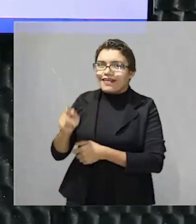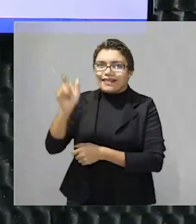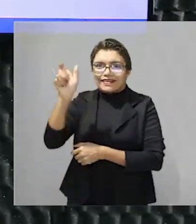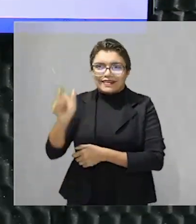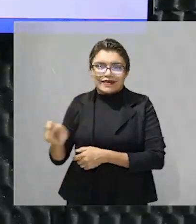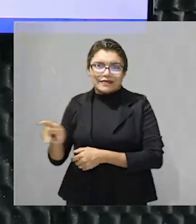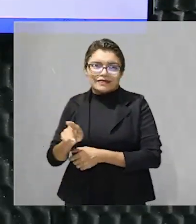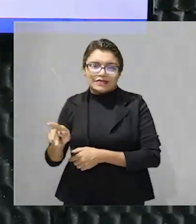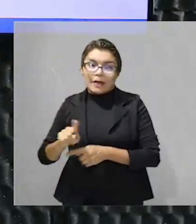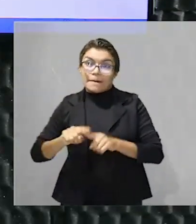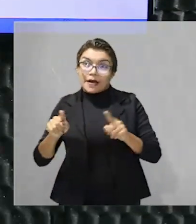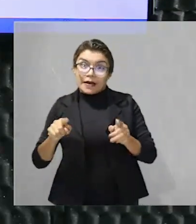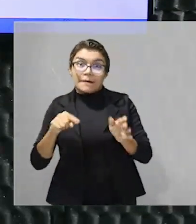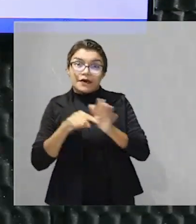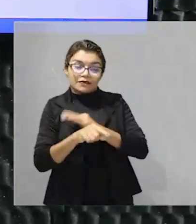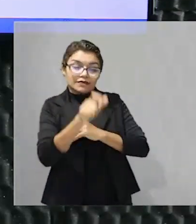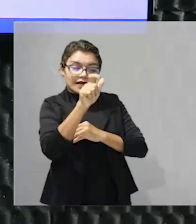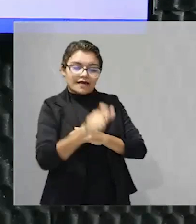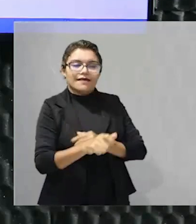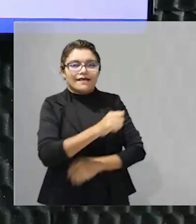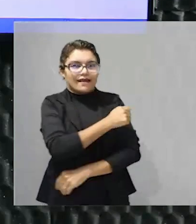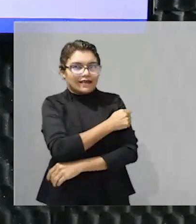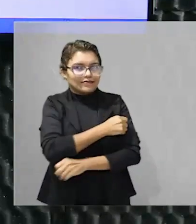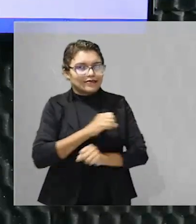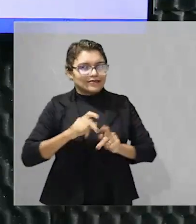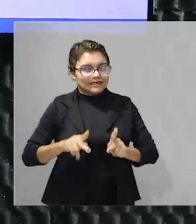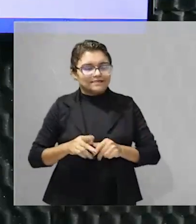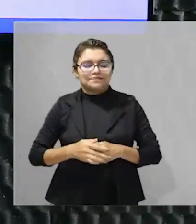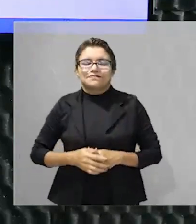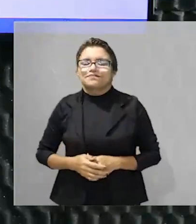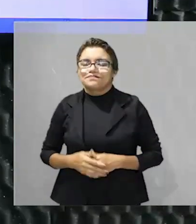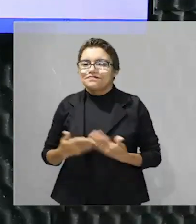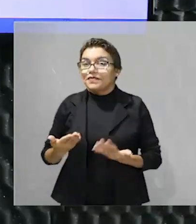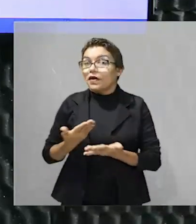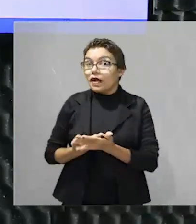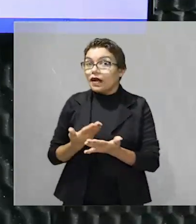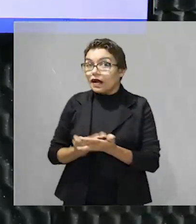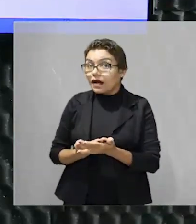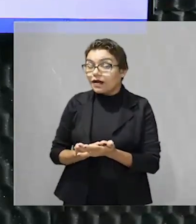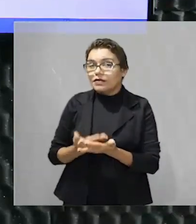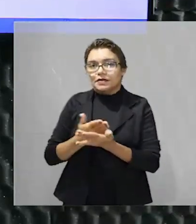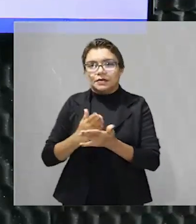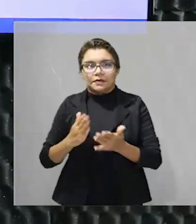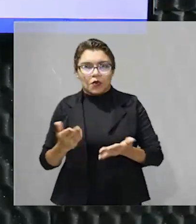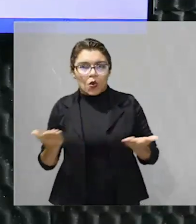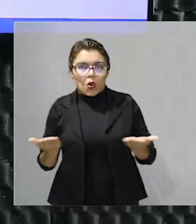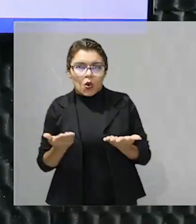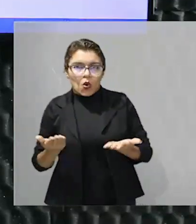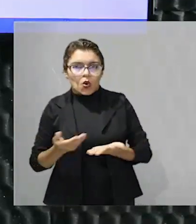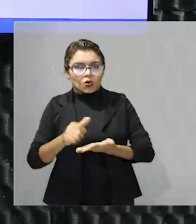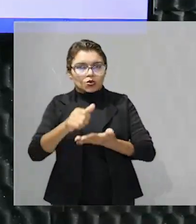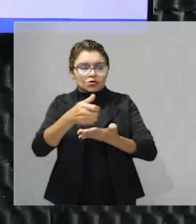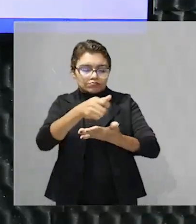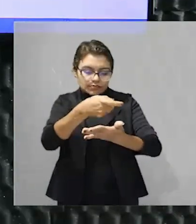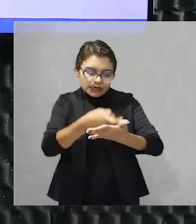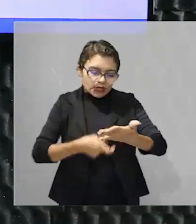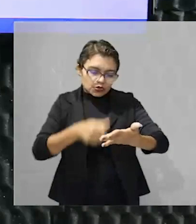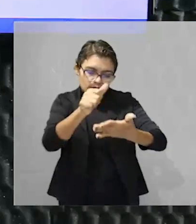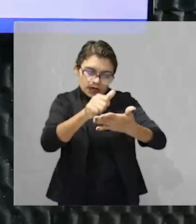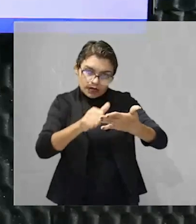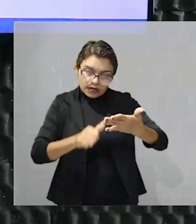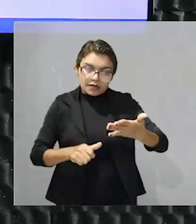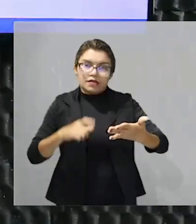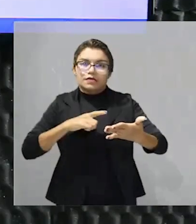na aluna, na estudante. Pessoal, a gente encerra por aqui. Hoje nós analisamos alguns textos que trazem